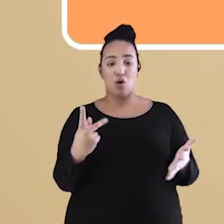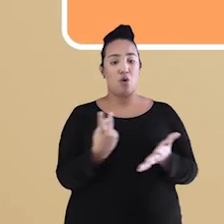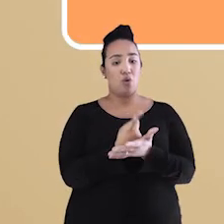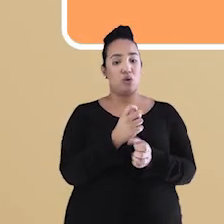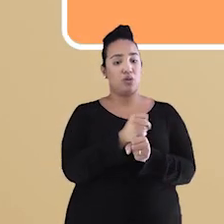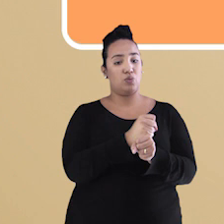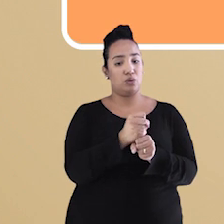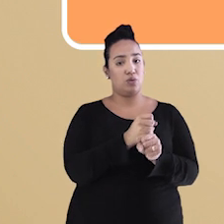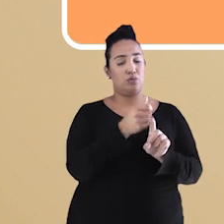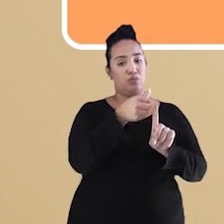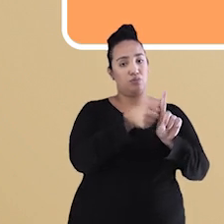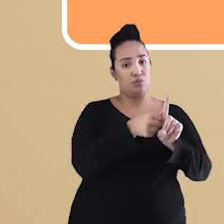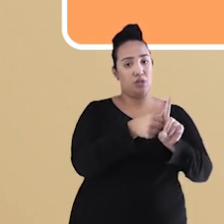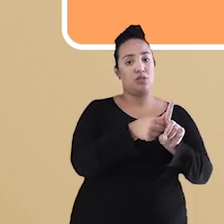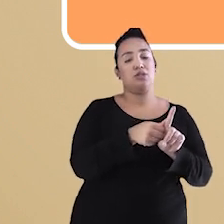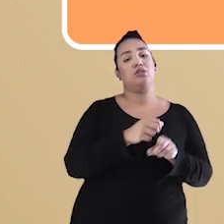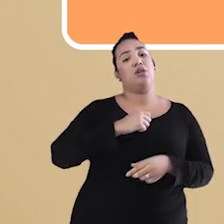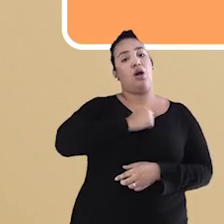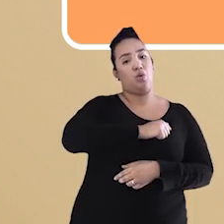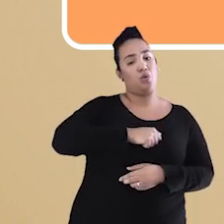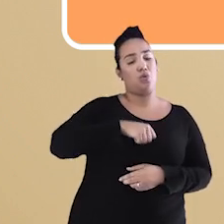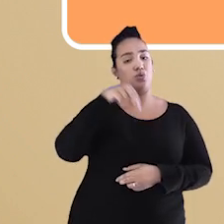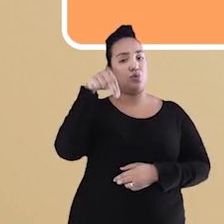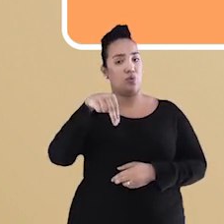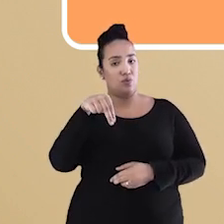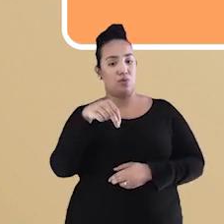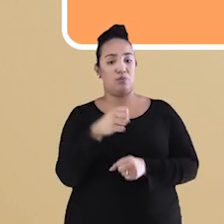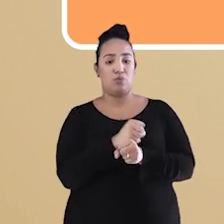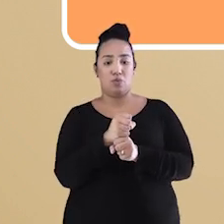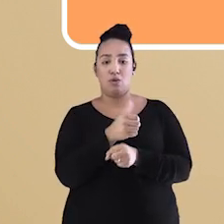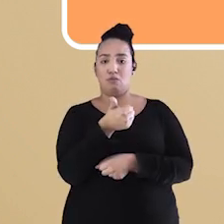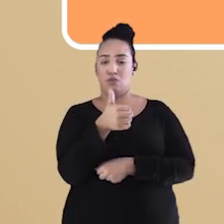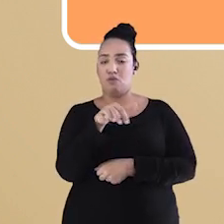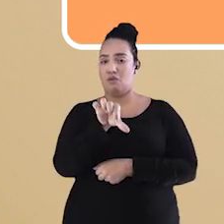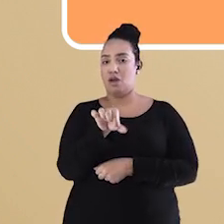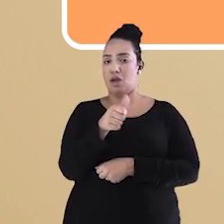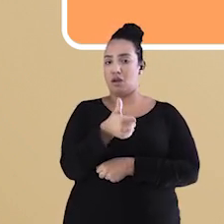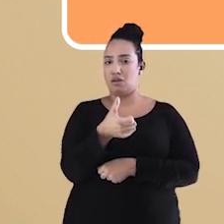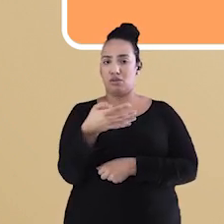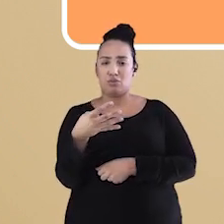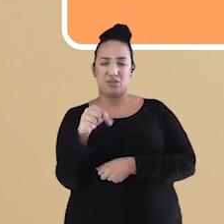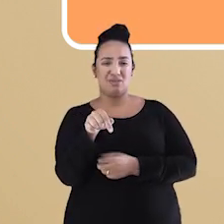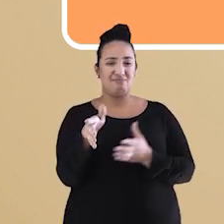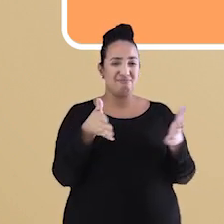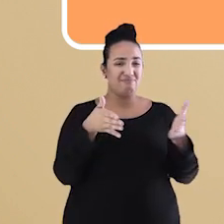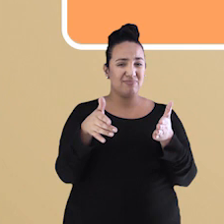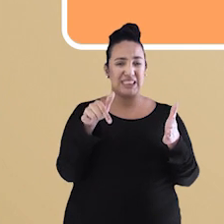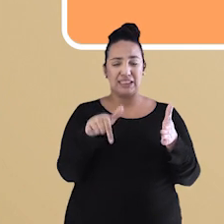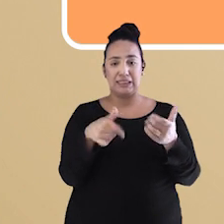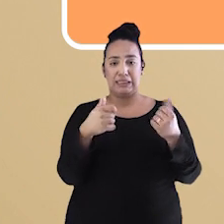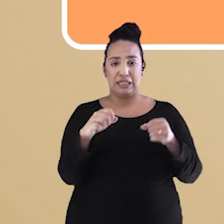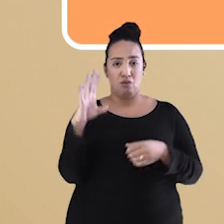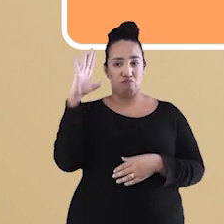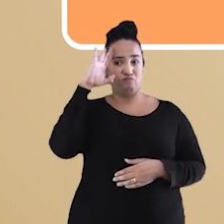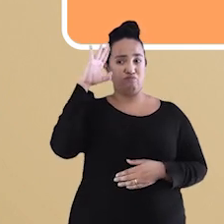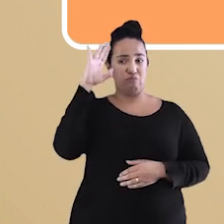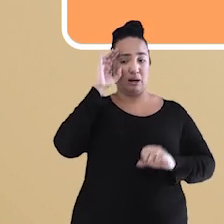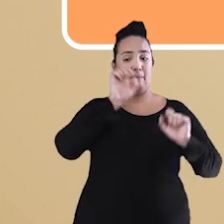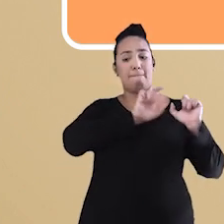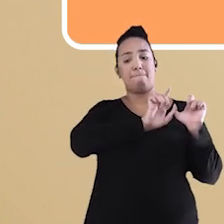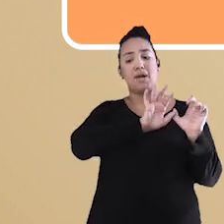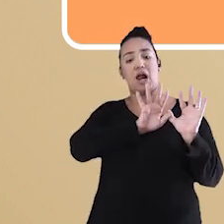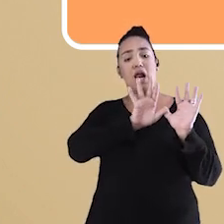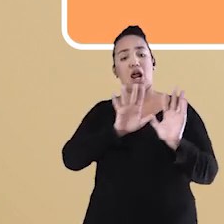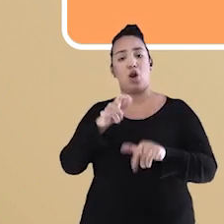de Movimento, que aconteceu entre agosto e novembro de 1914. Foi um momento de deslocamento